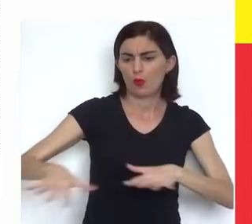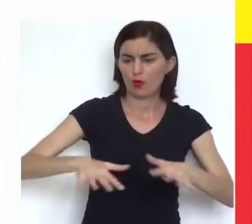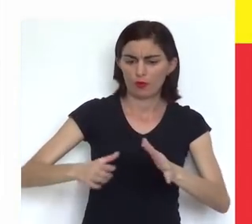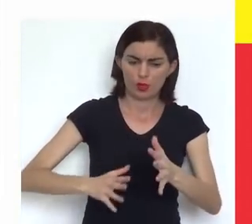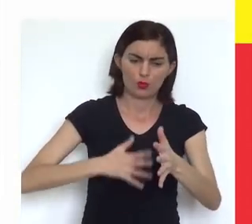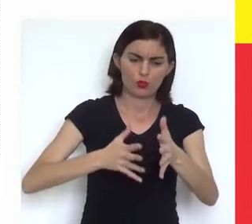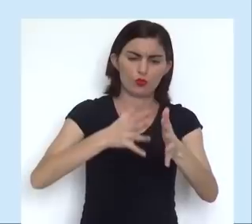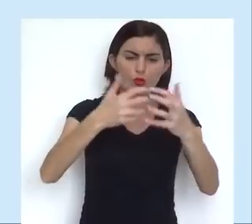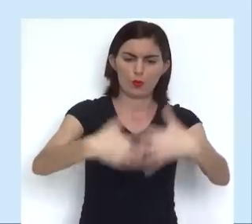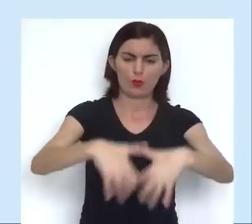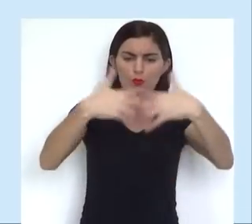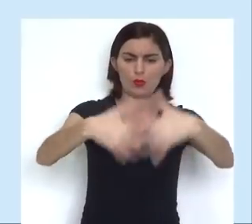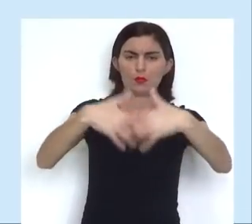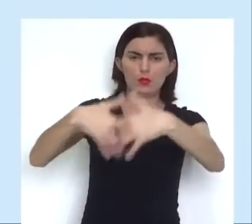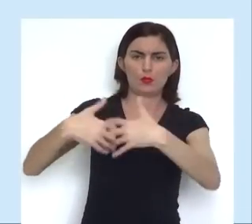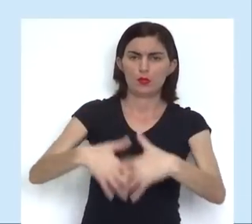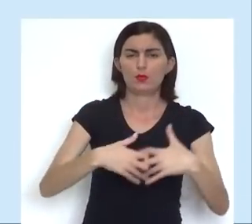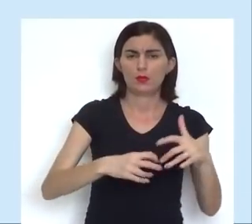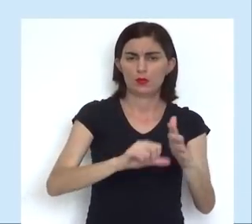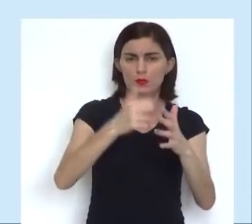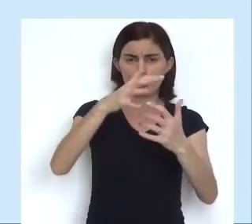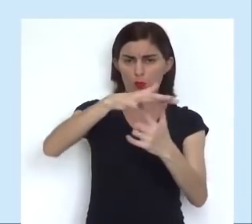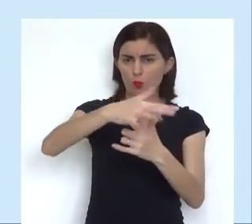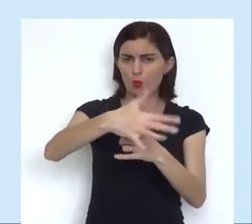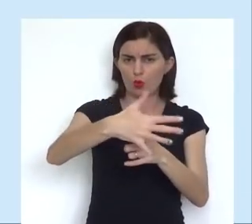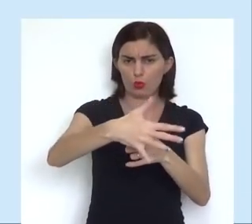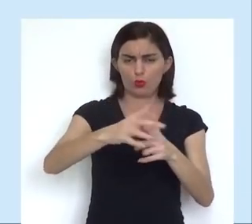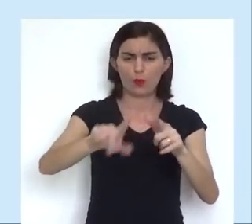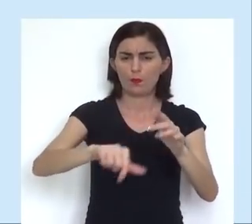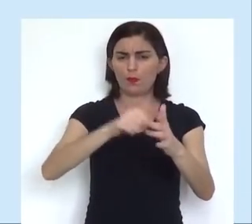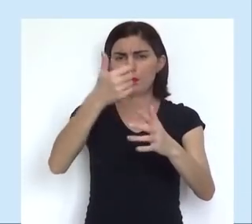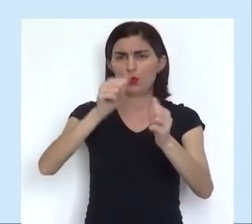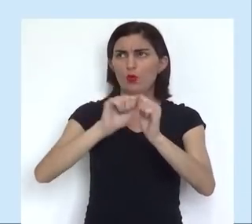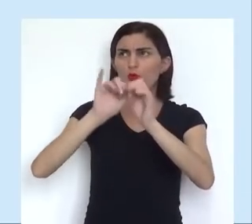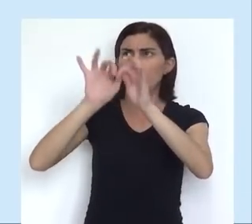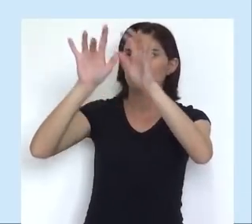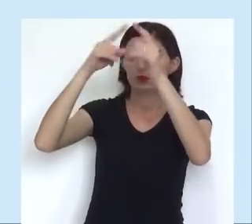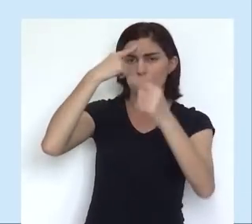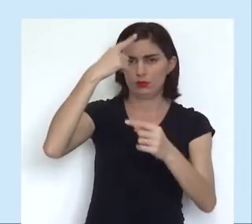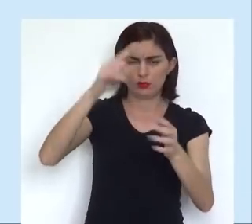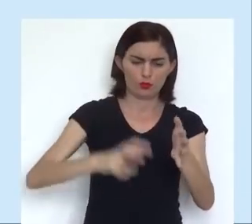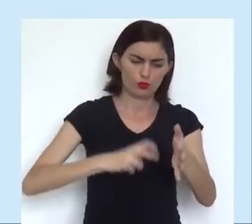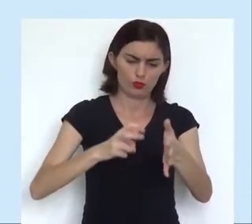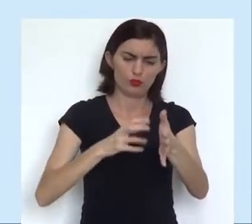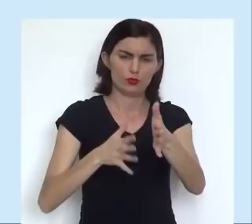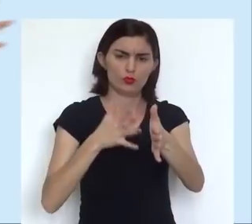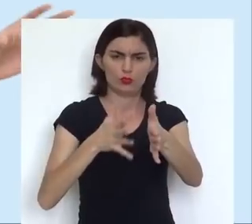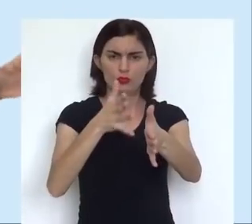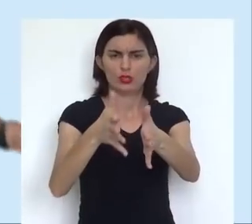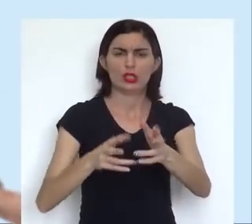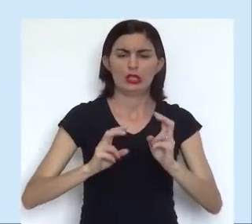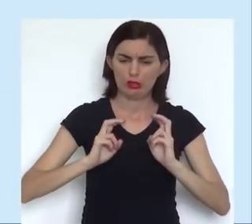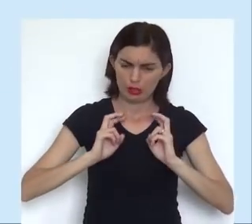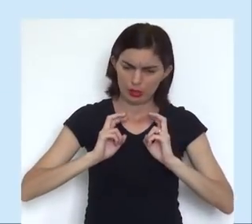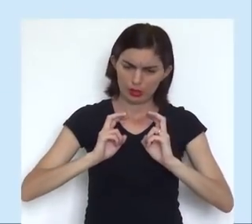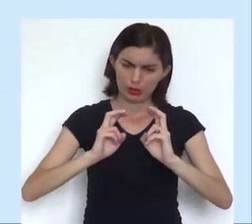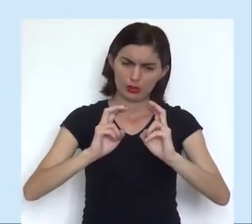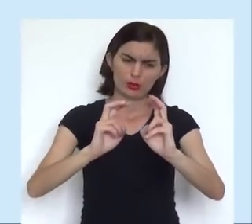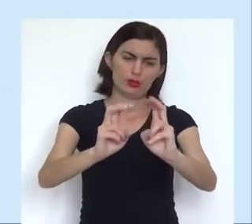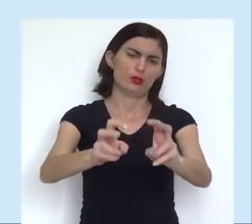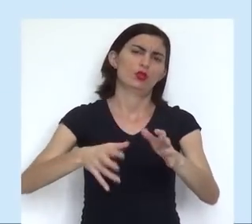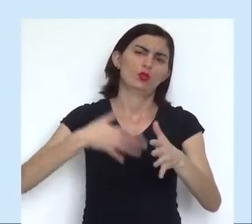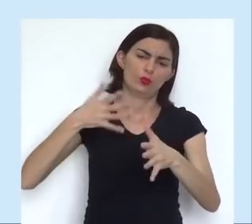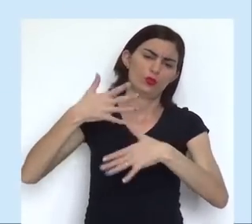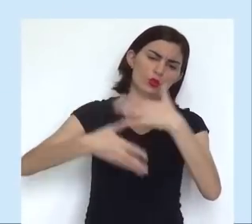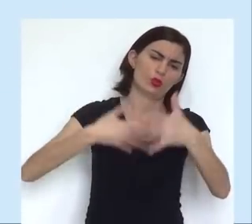movimento de uma engrenagem. Então, os primeiros motores eles foram a vapor para a ideia ferroviária. A gente vai ver aí grandes trens, né, que